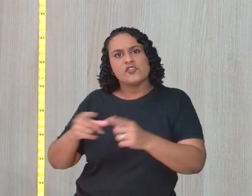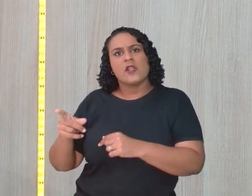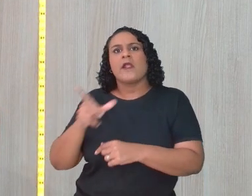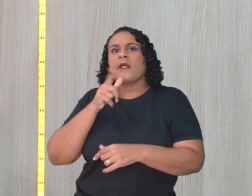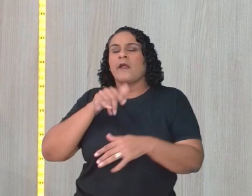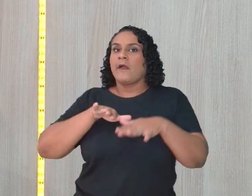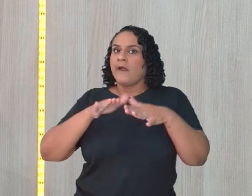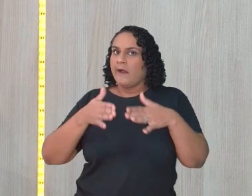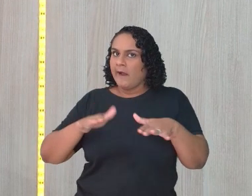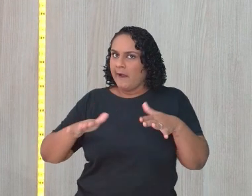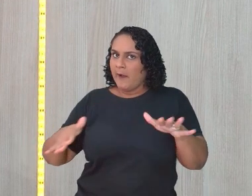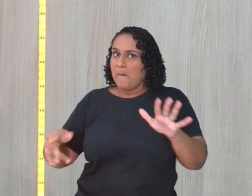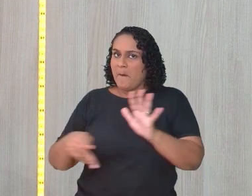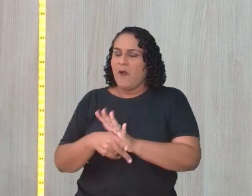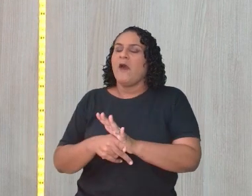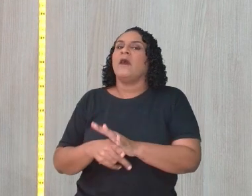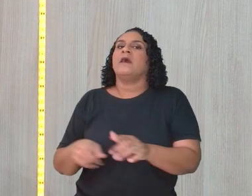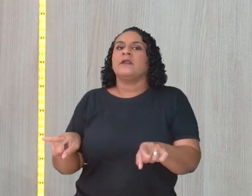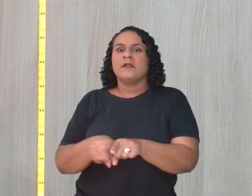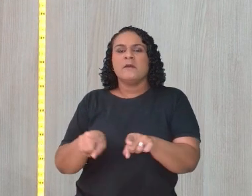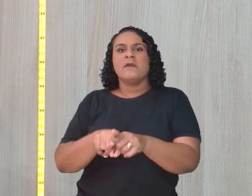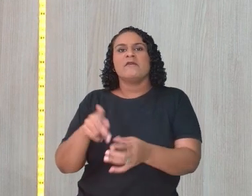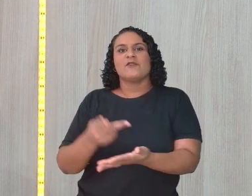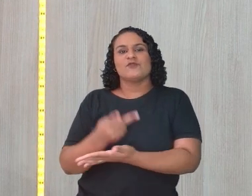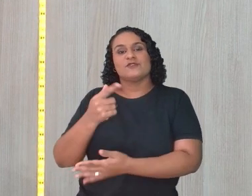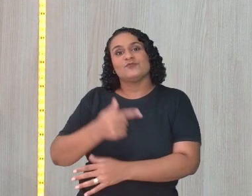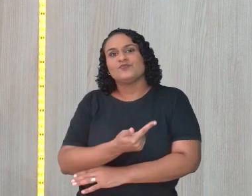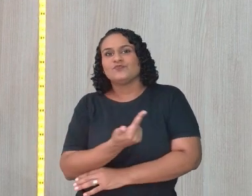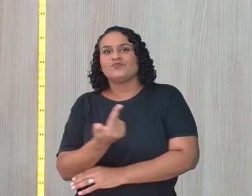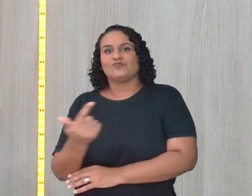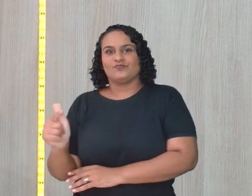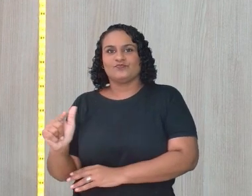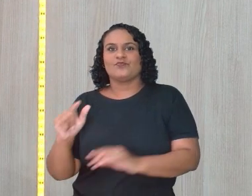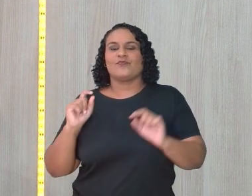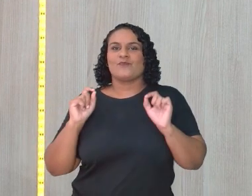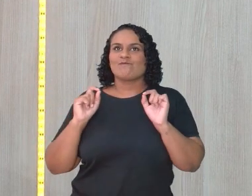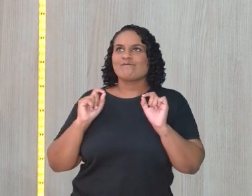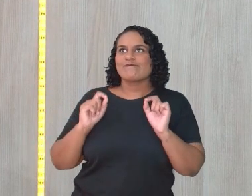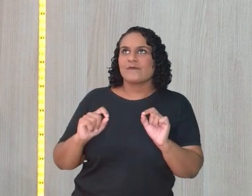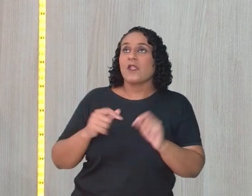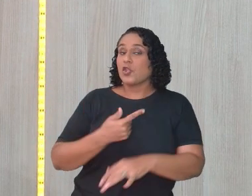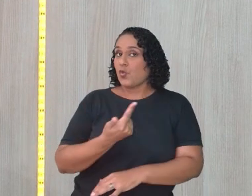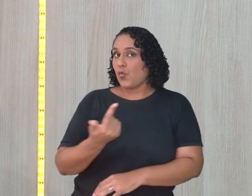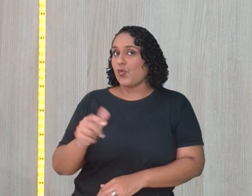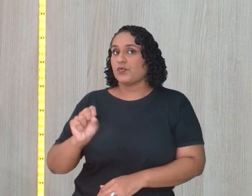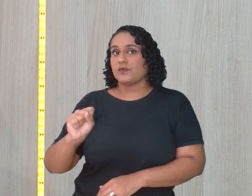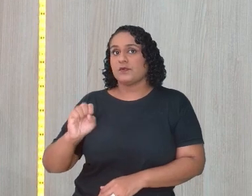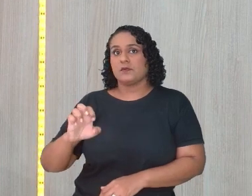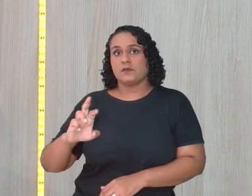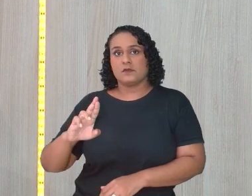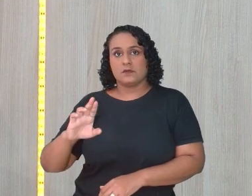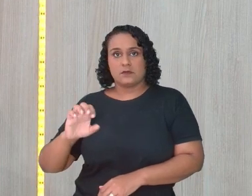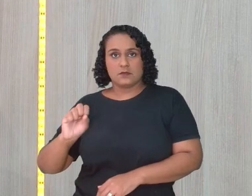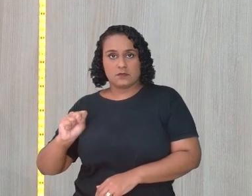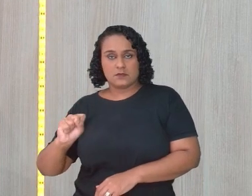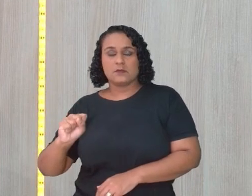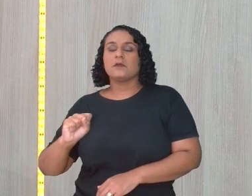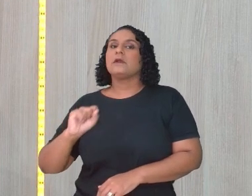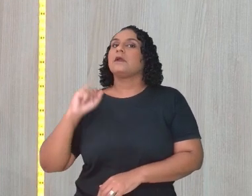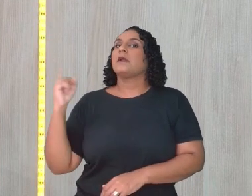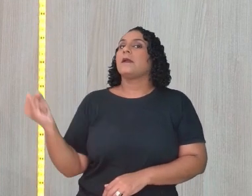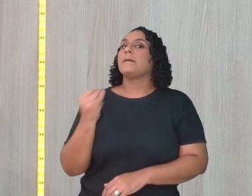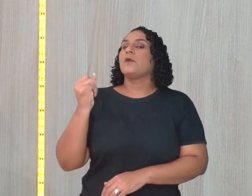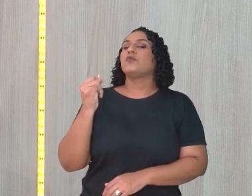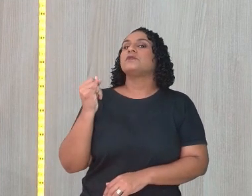mas a gente vai ver que também vai acontecer em outros, né? A questão aí em outros seres. Agora, é importante